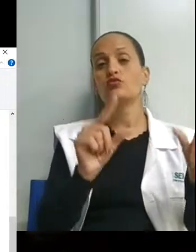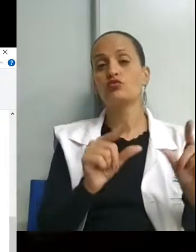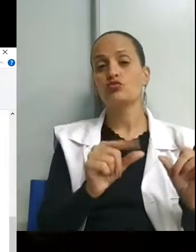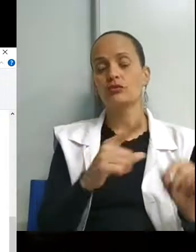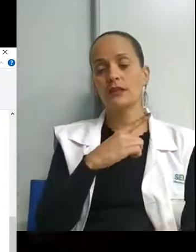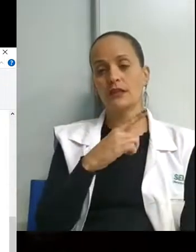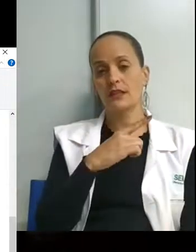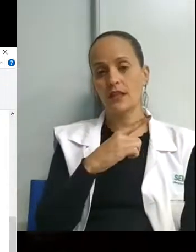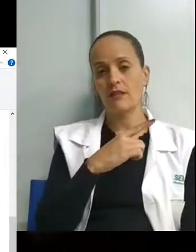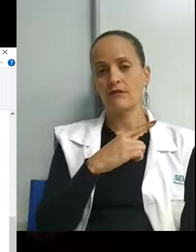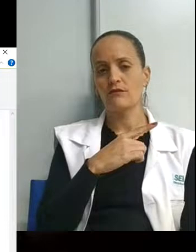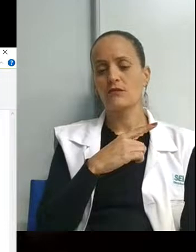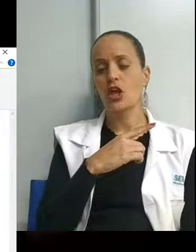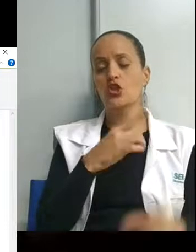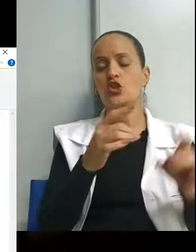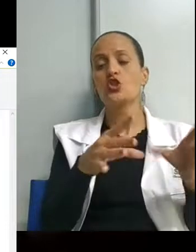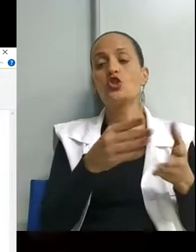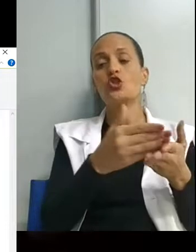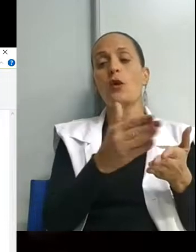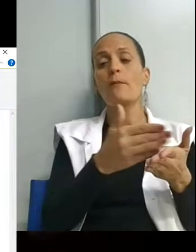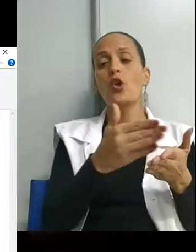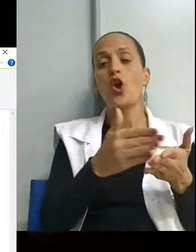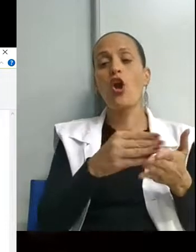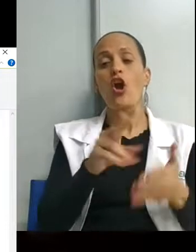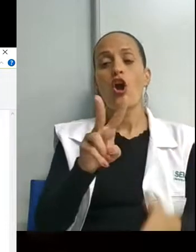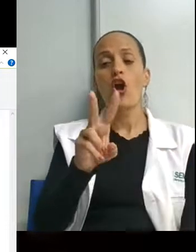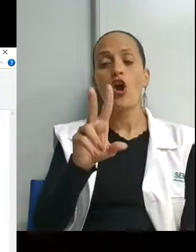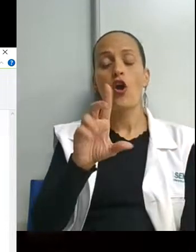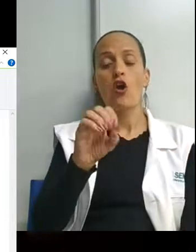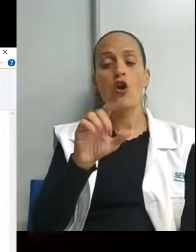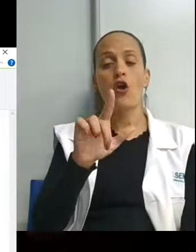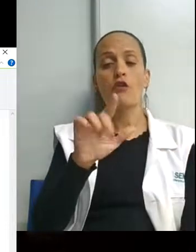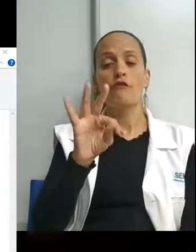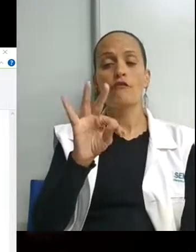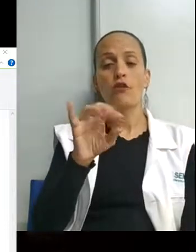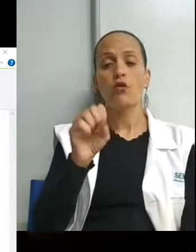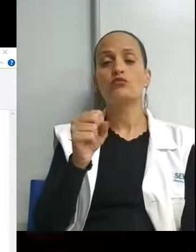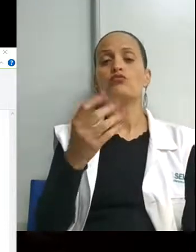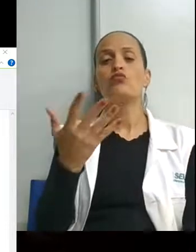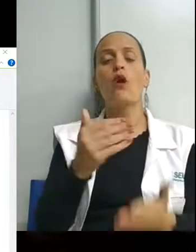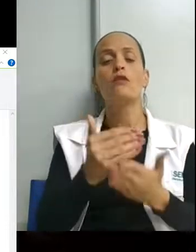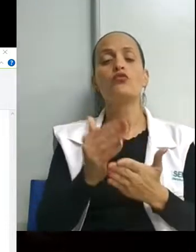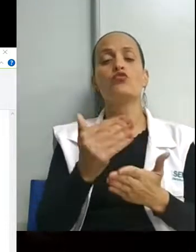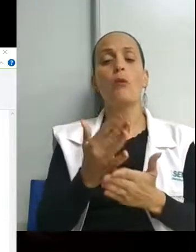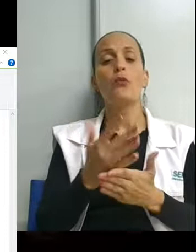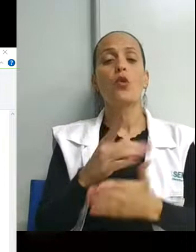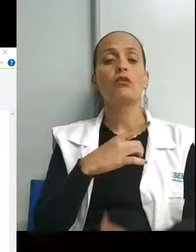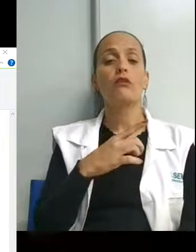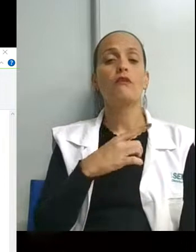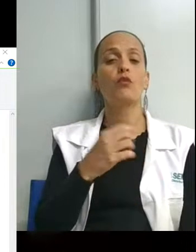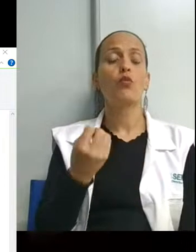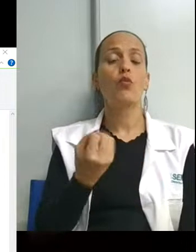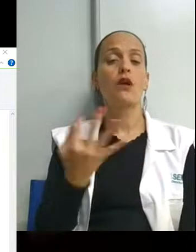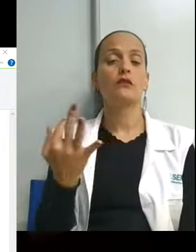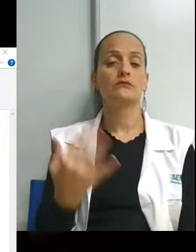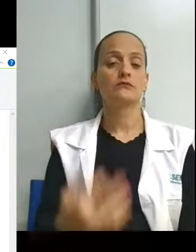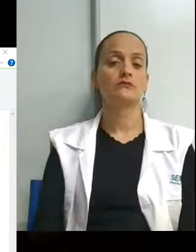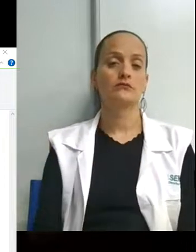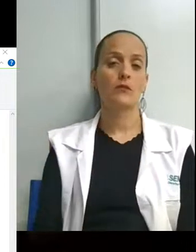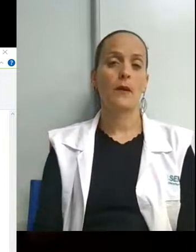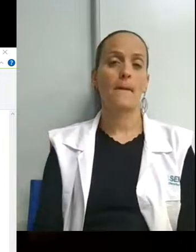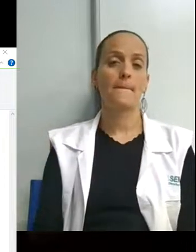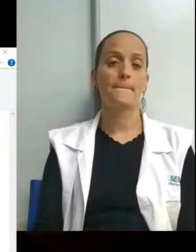sobrou quantos volts aqui para alimentar a casa? Né? Se a gente subtrair 220, vamos ver quantos volts vai sobrar. Então,